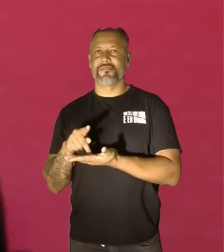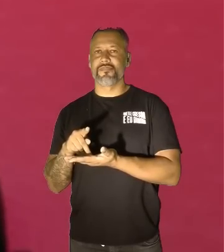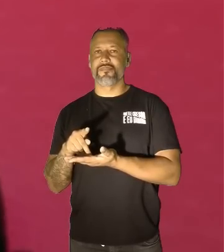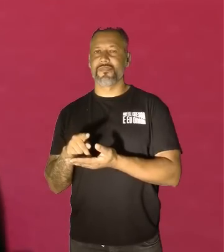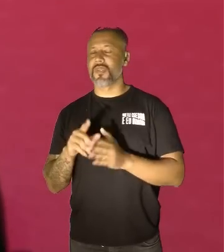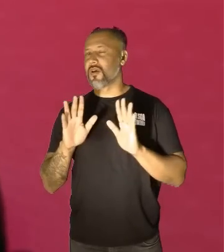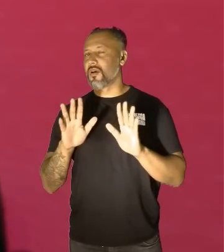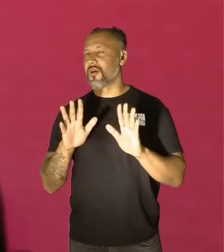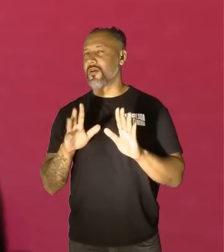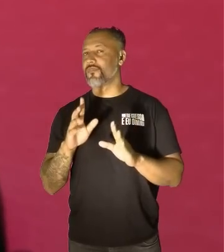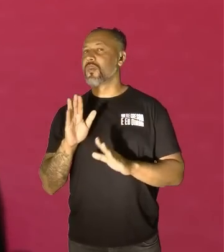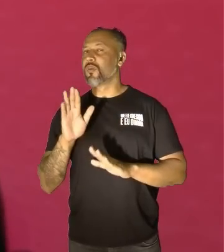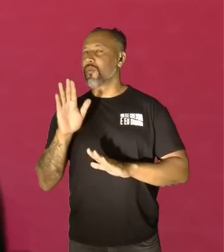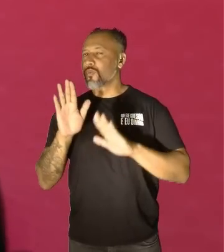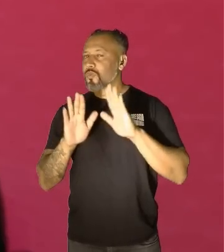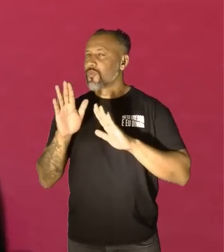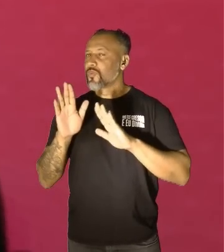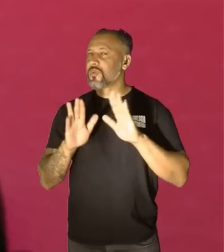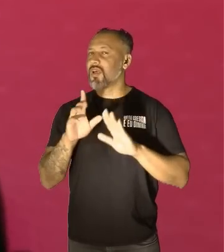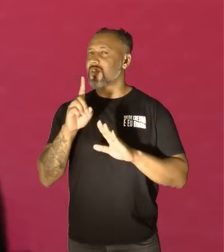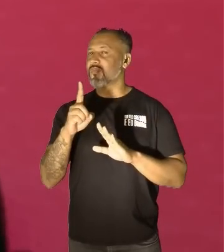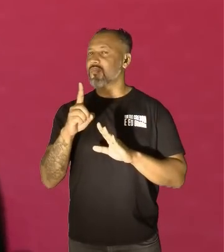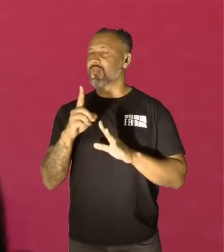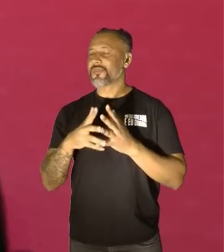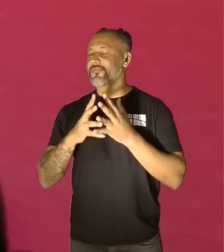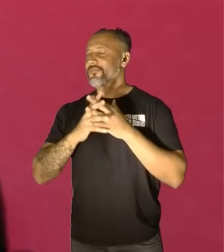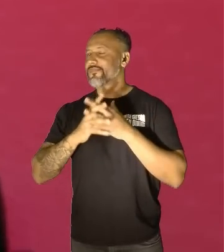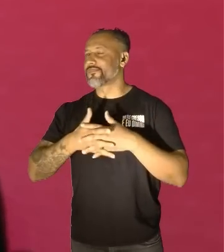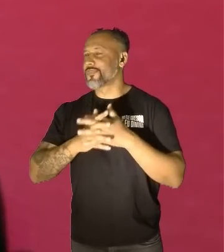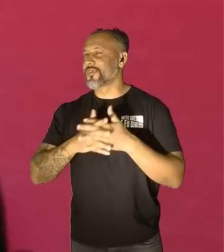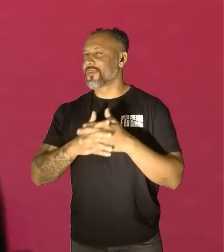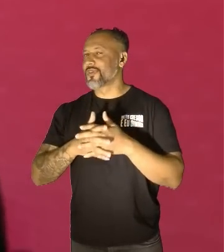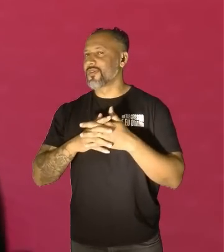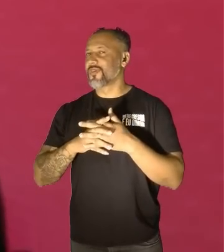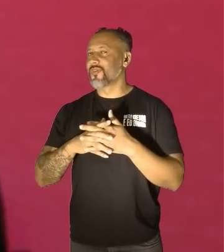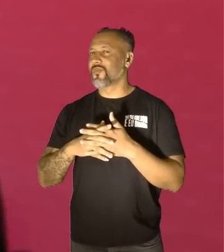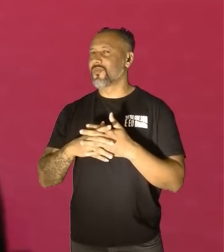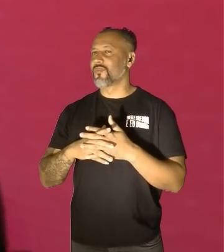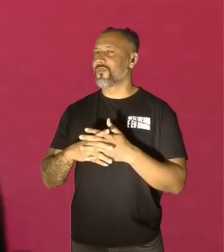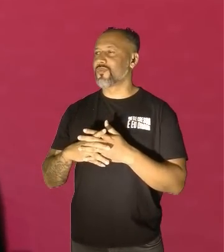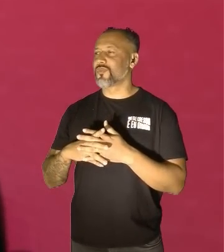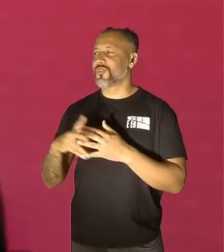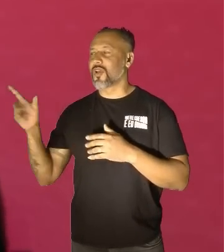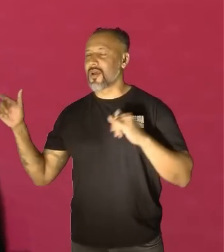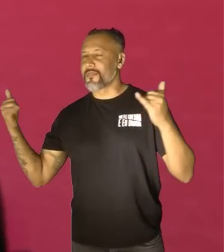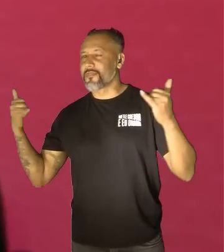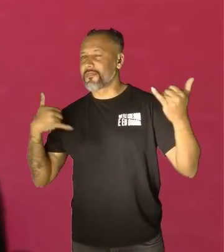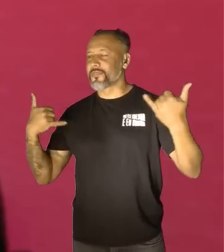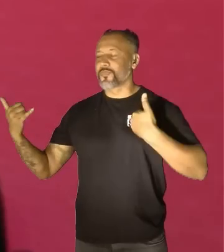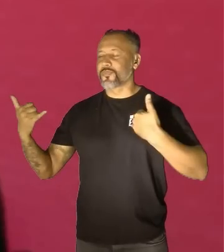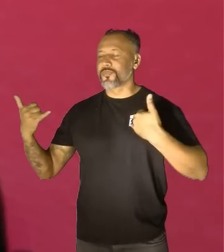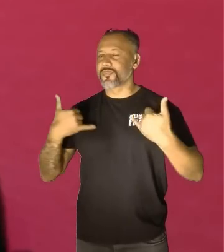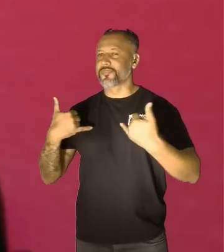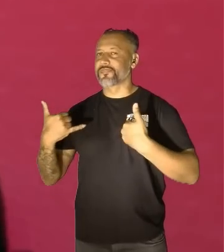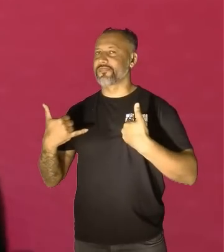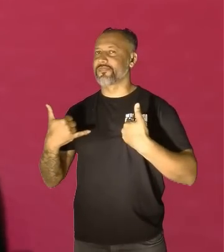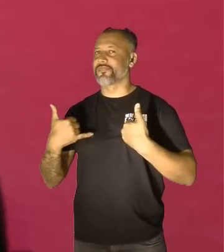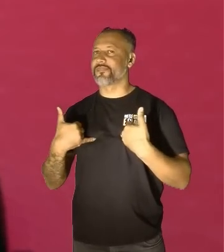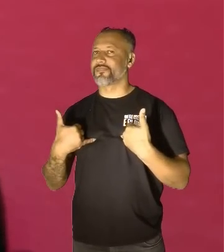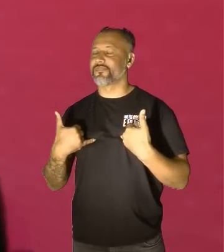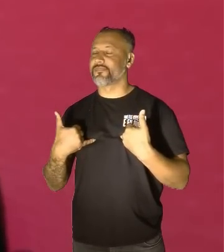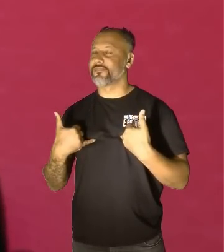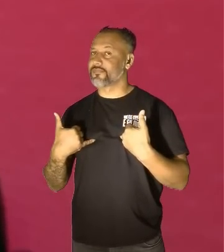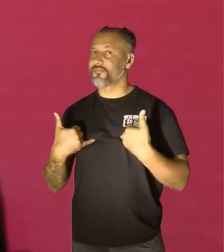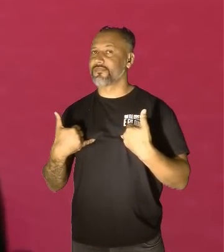Cuidado com as vozes que você confunde. Isso acontece muito com o irmão. Quando você liga na casa, tem até alguns que dão trote, né?